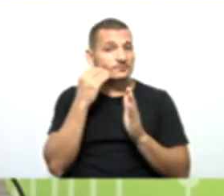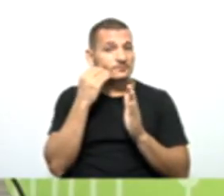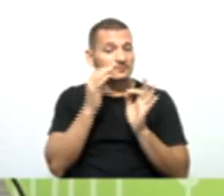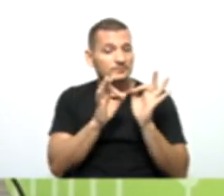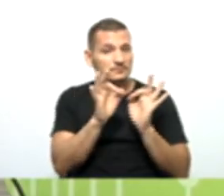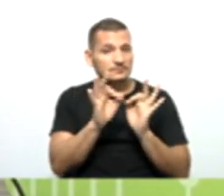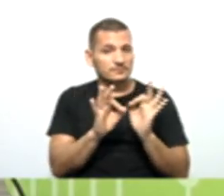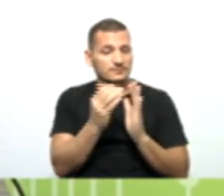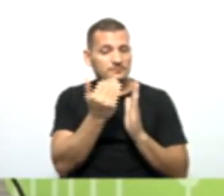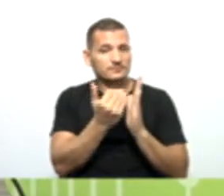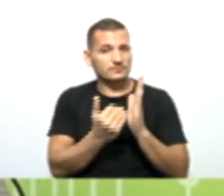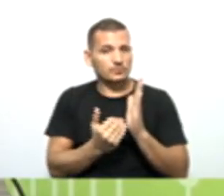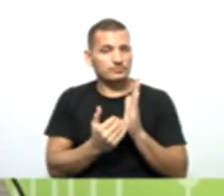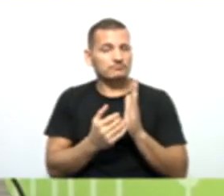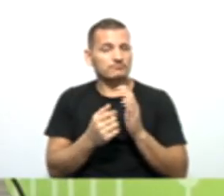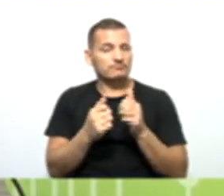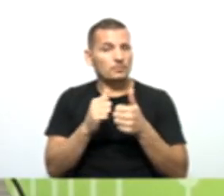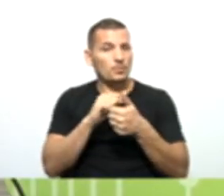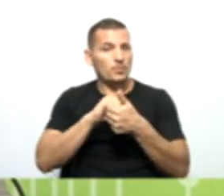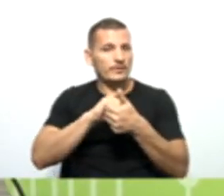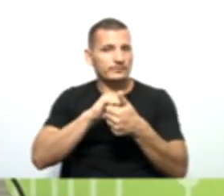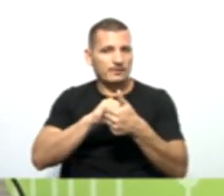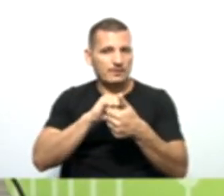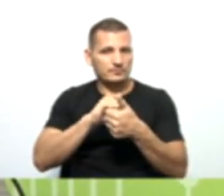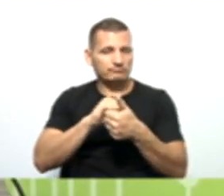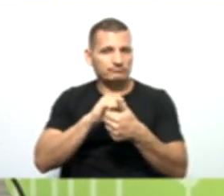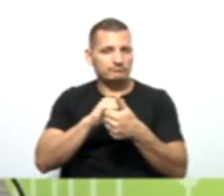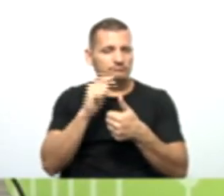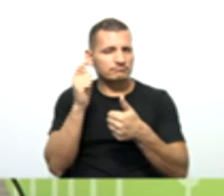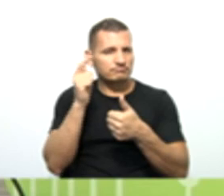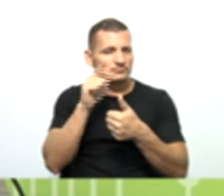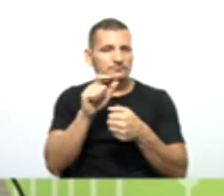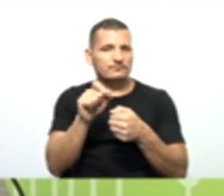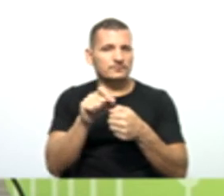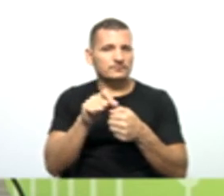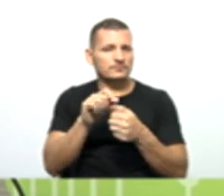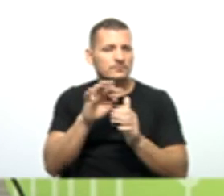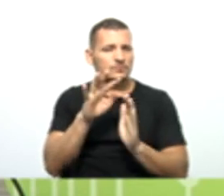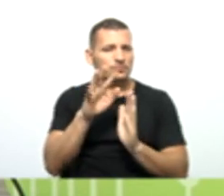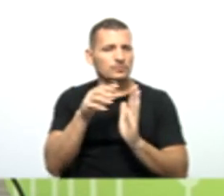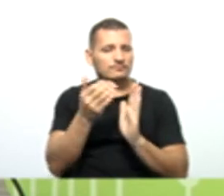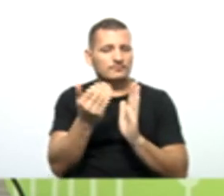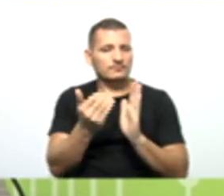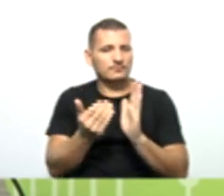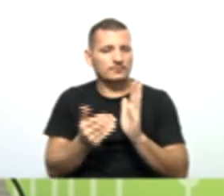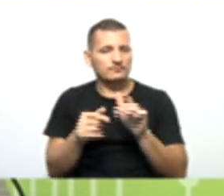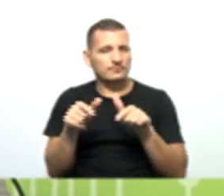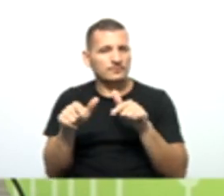de qualidade, elaborar um escopo que a gente consiga realizar todas as tarefas